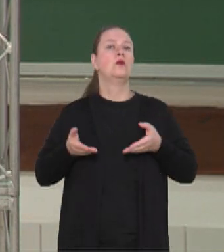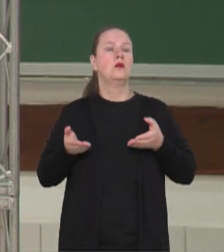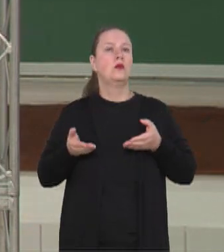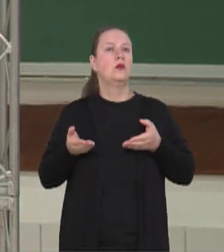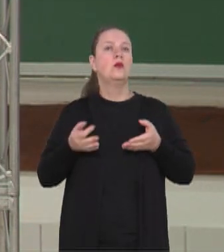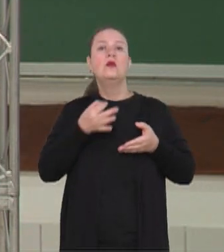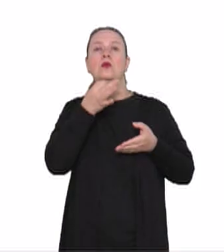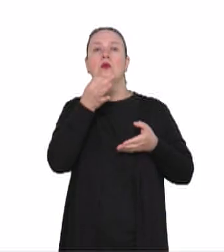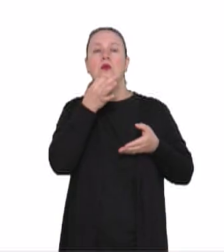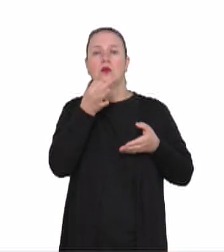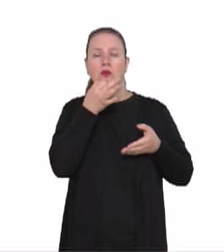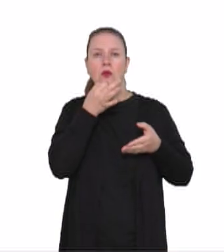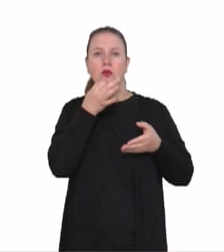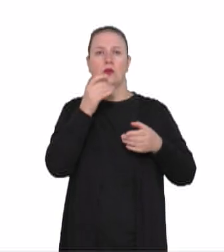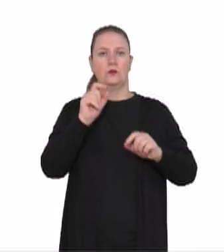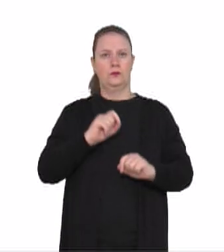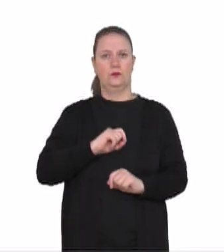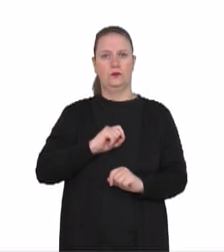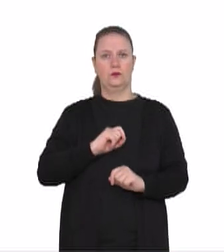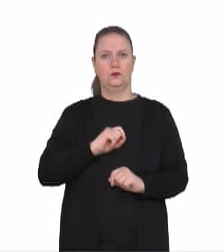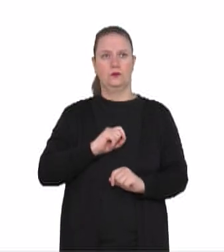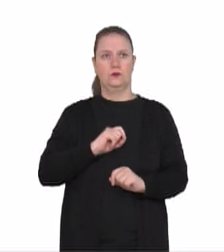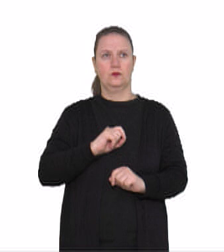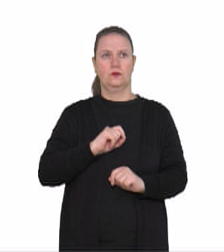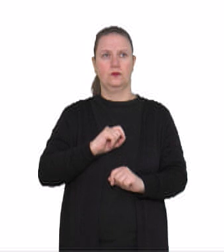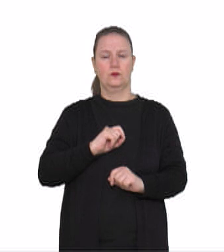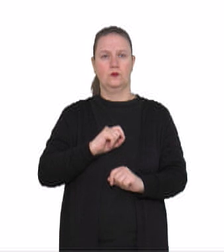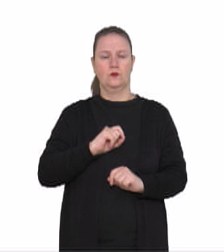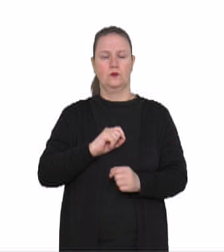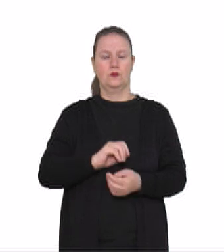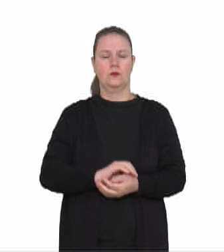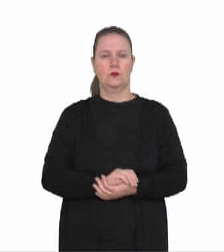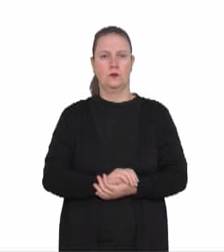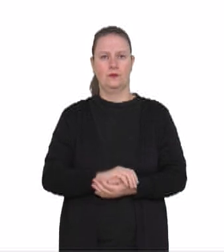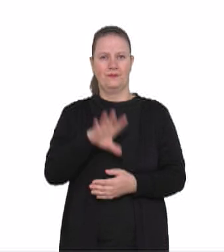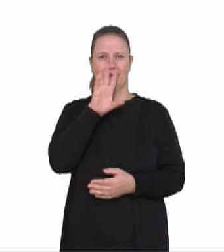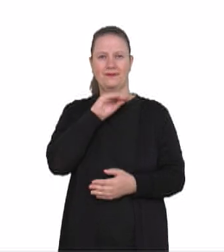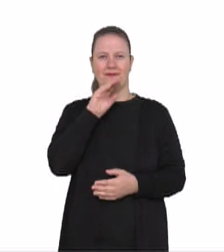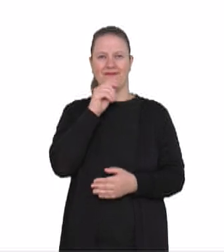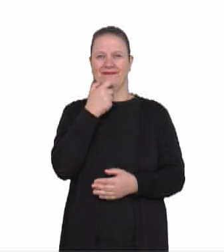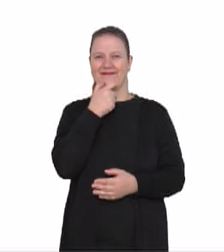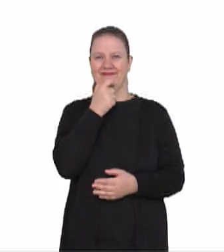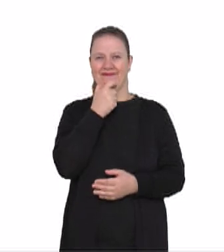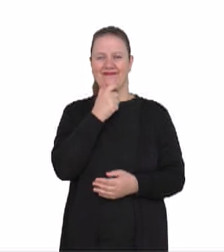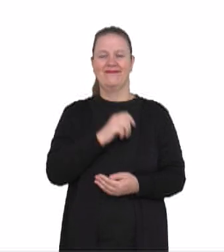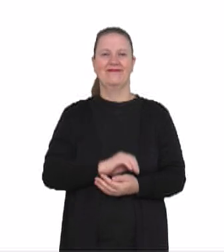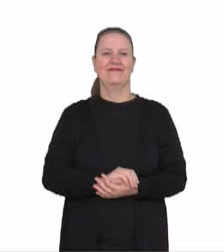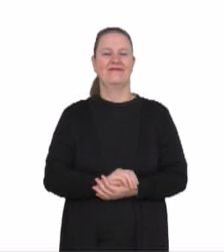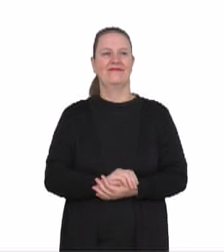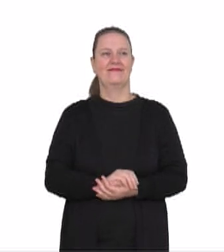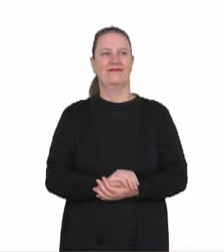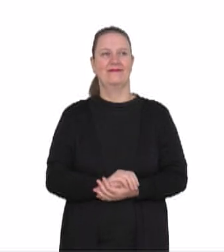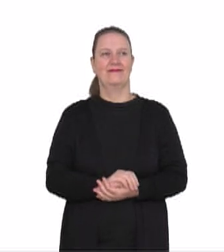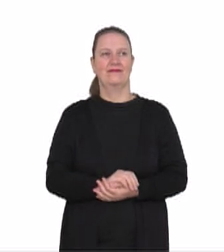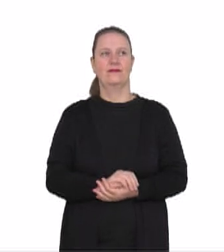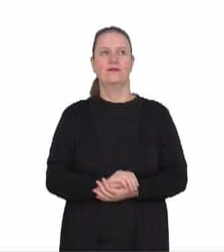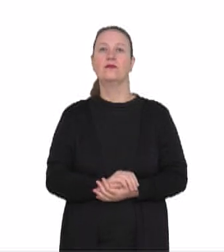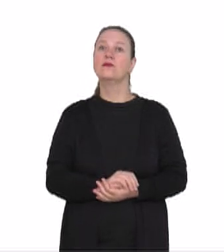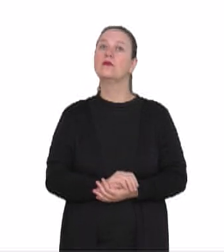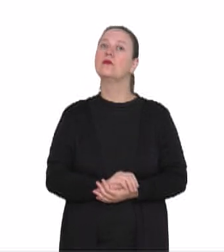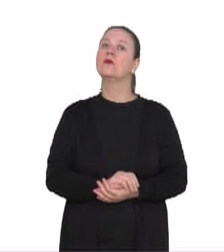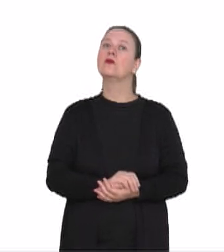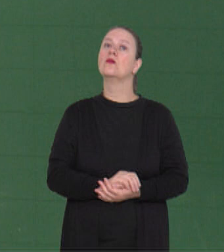nossa dica. A nossa Echo Tip diz: freeze any extra food you have made and eat it later.